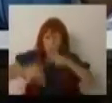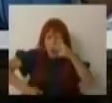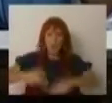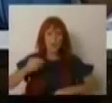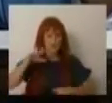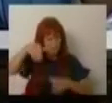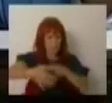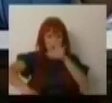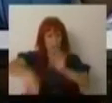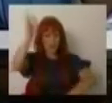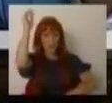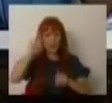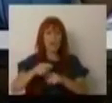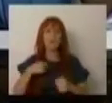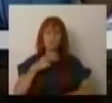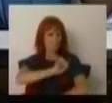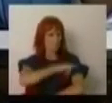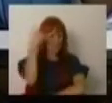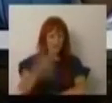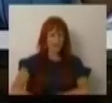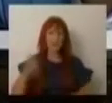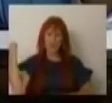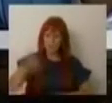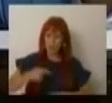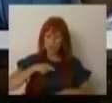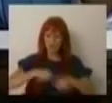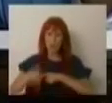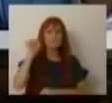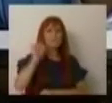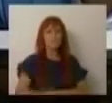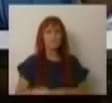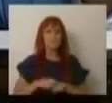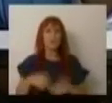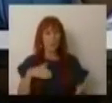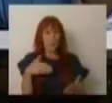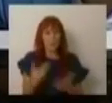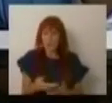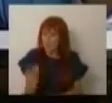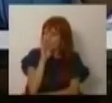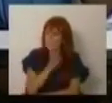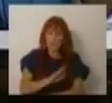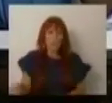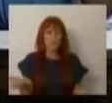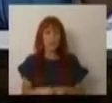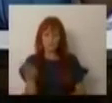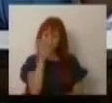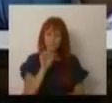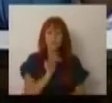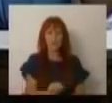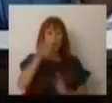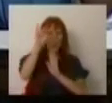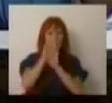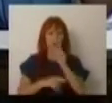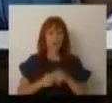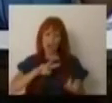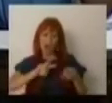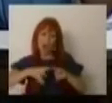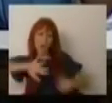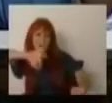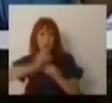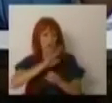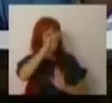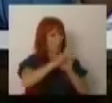não eleitos que passam a ter o poder de impor políticas concretas, o que leva, na prática, à implementação de programas alternativos